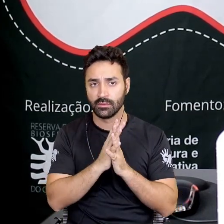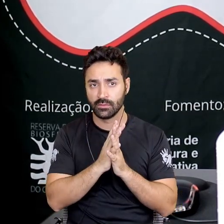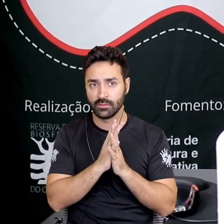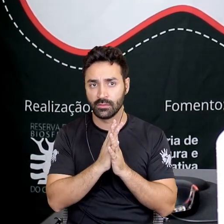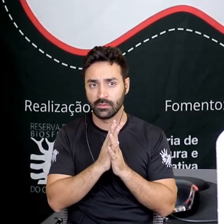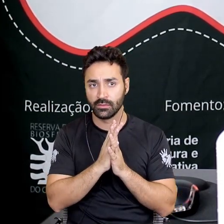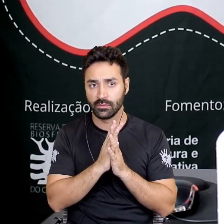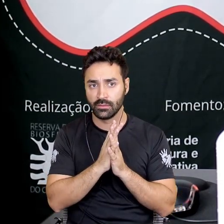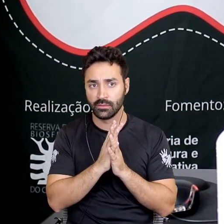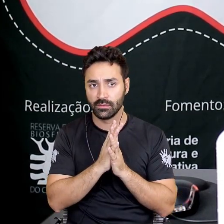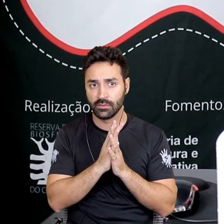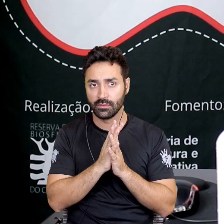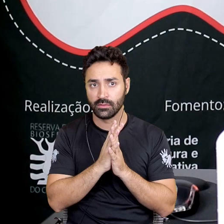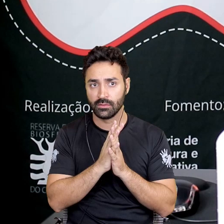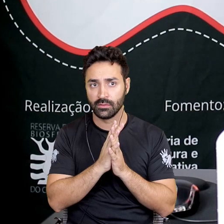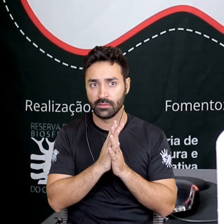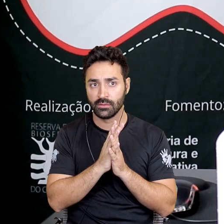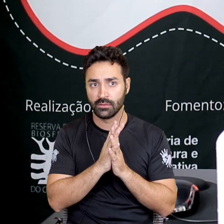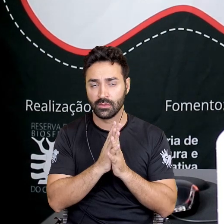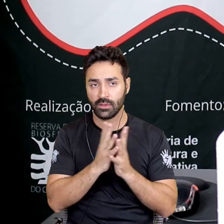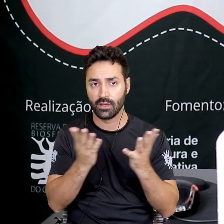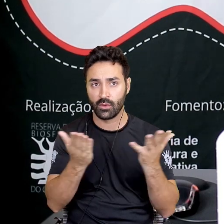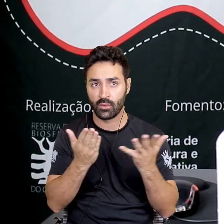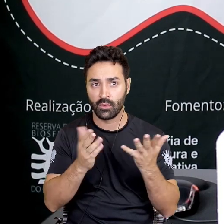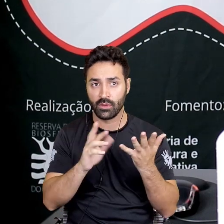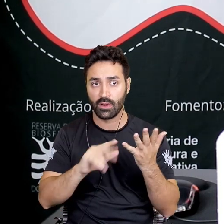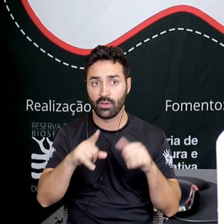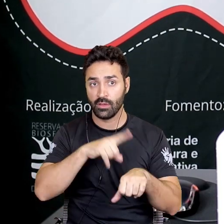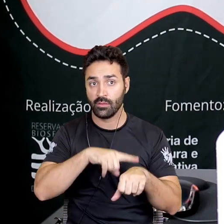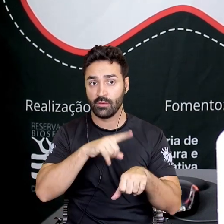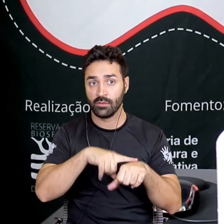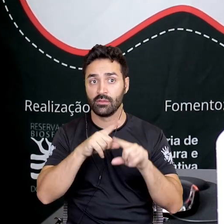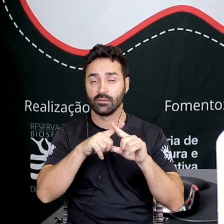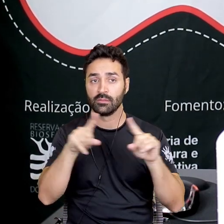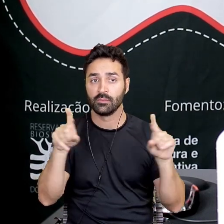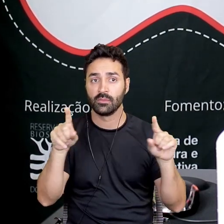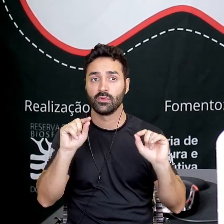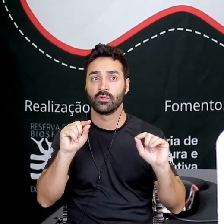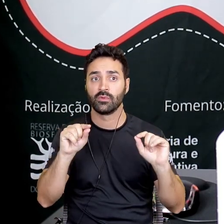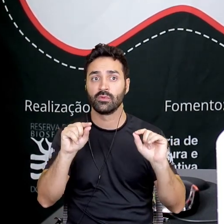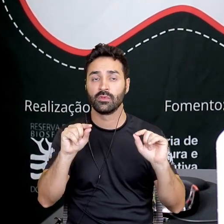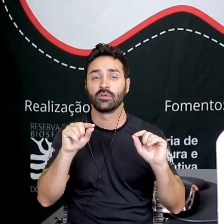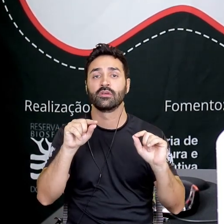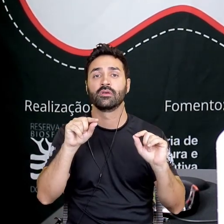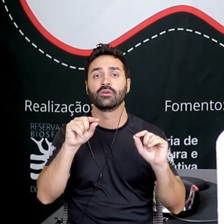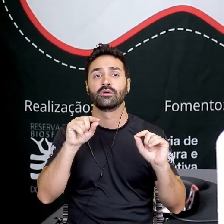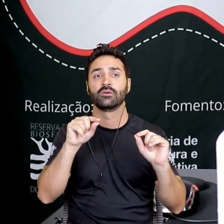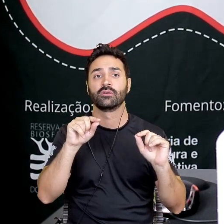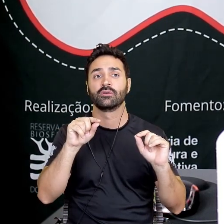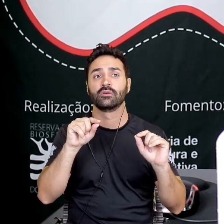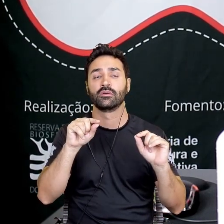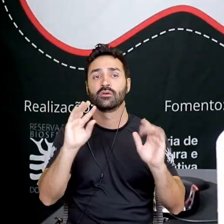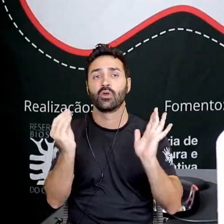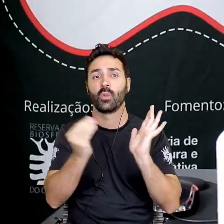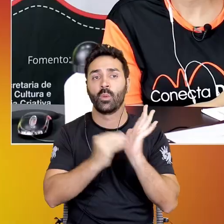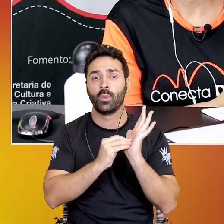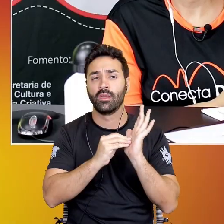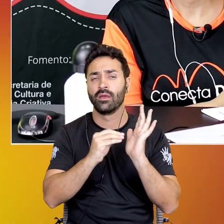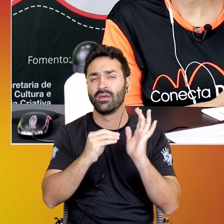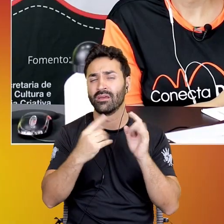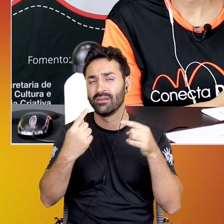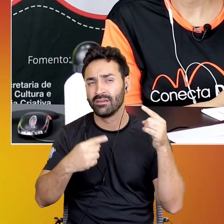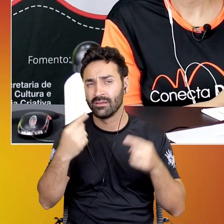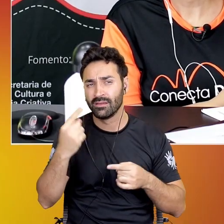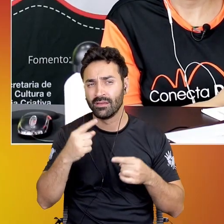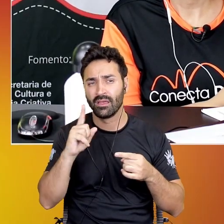Não para falar agora, que eu sei que o momento não é, mas para colocar na tua pauta, que é uma coisa que é uma